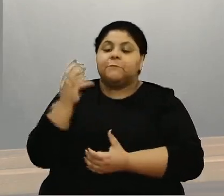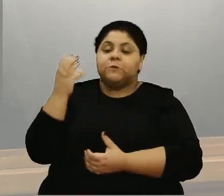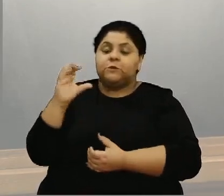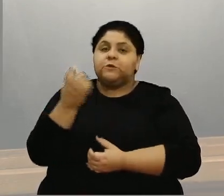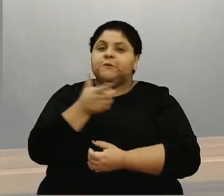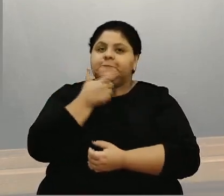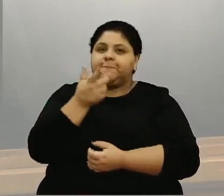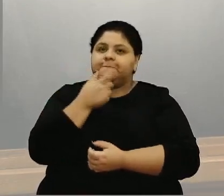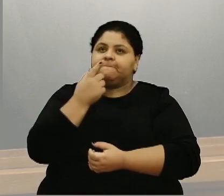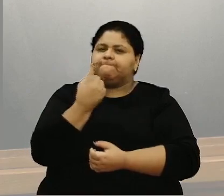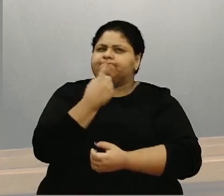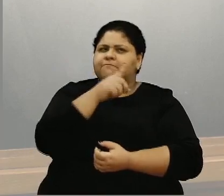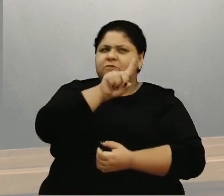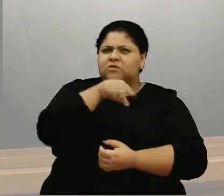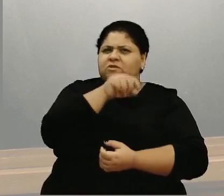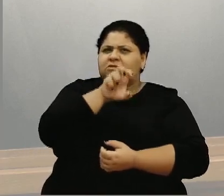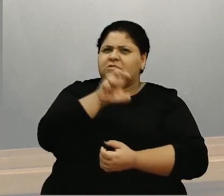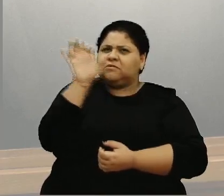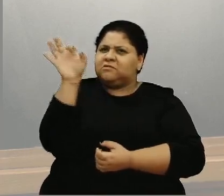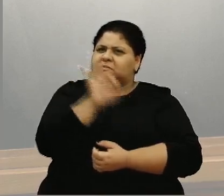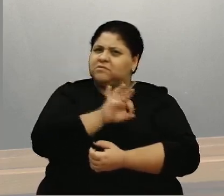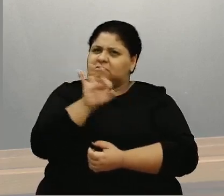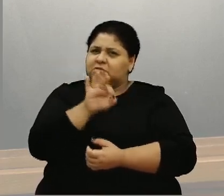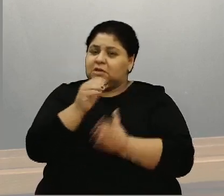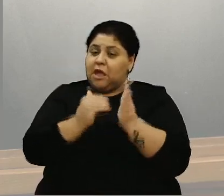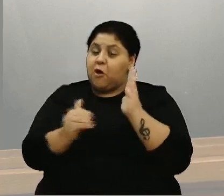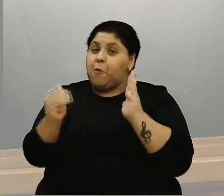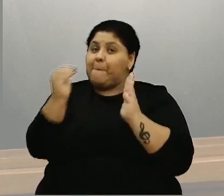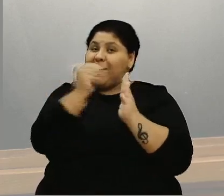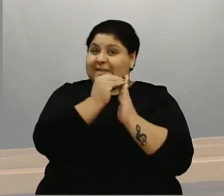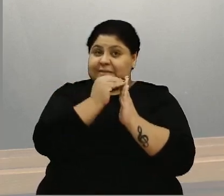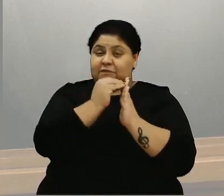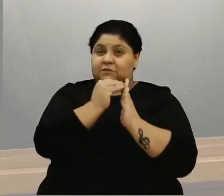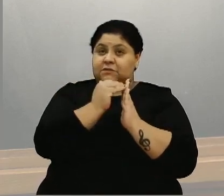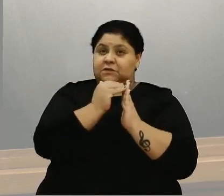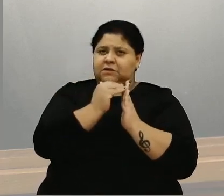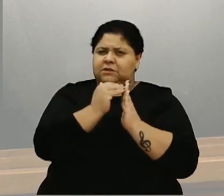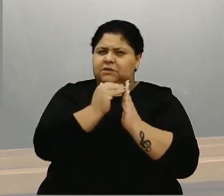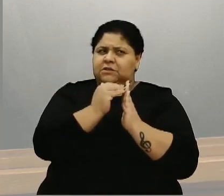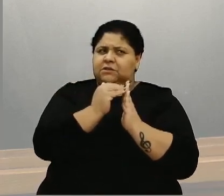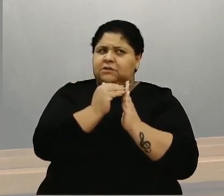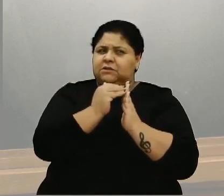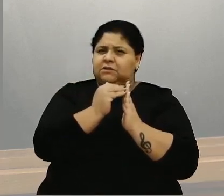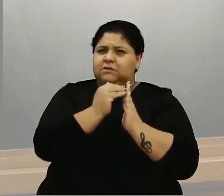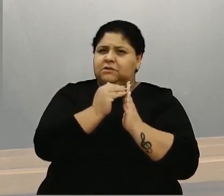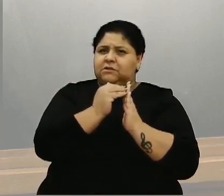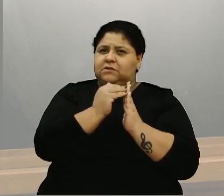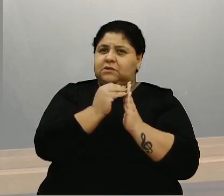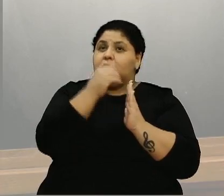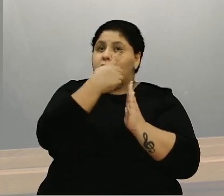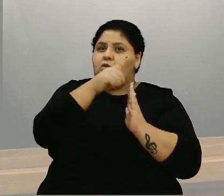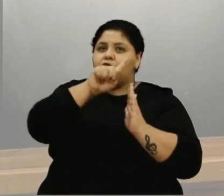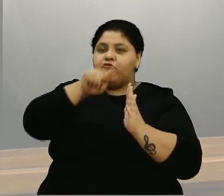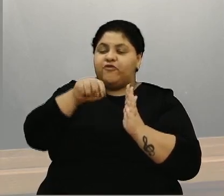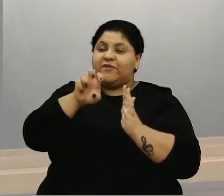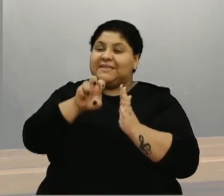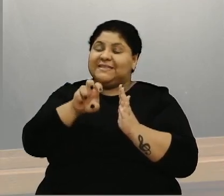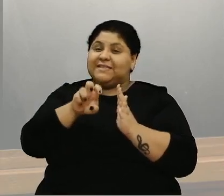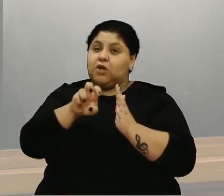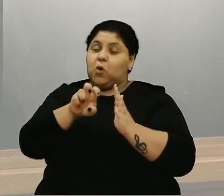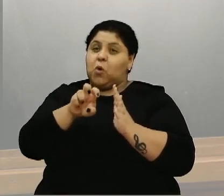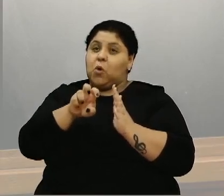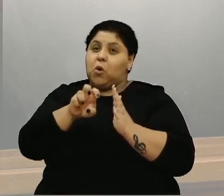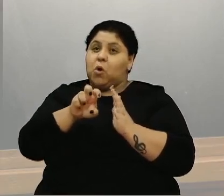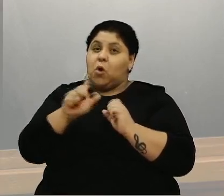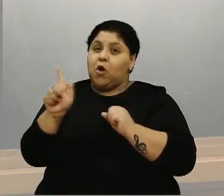em 1,5% é o máximo, que 1,5 graus é o máximo que a